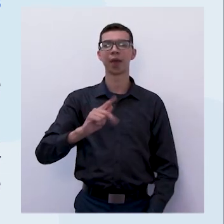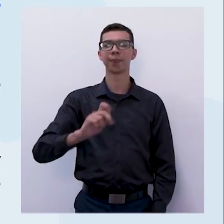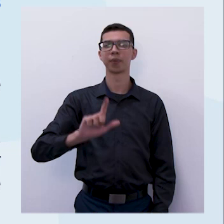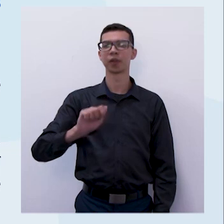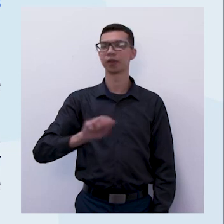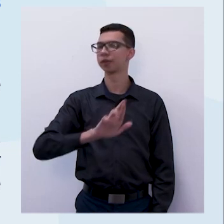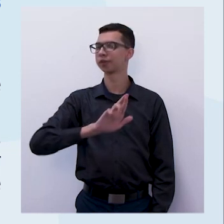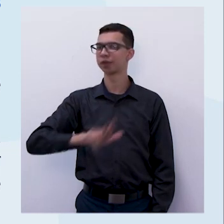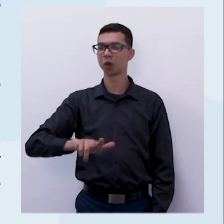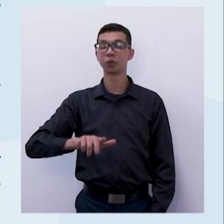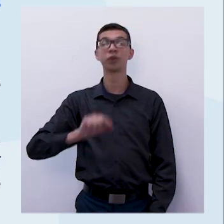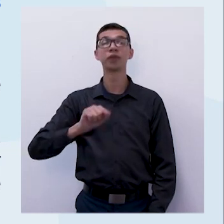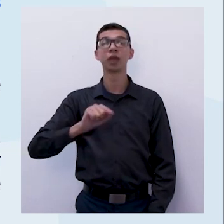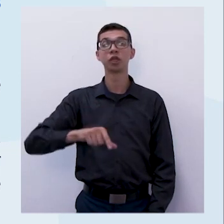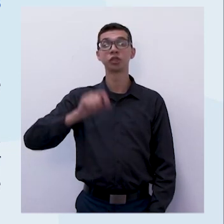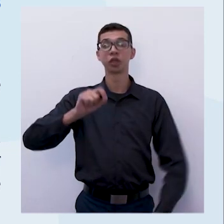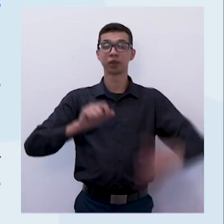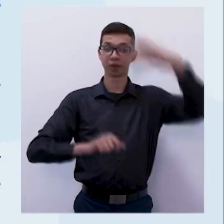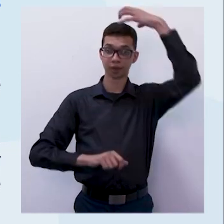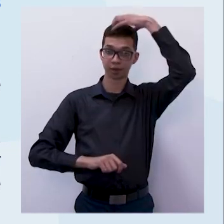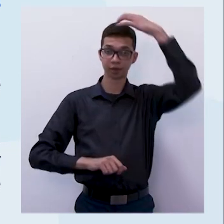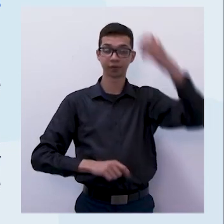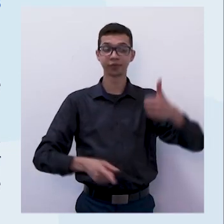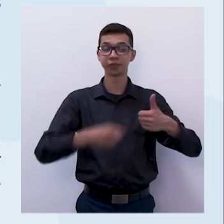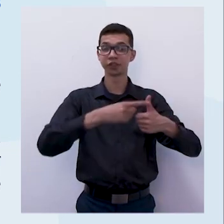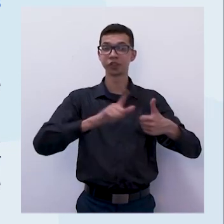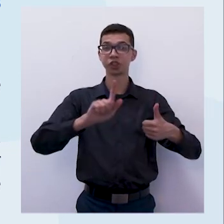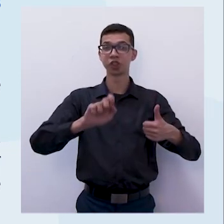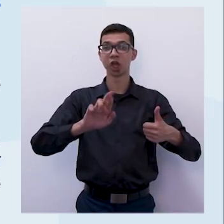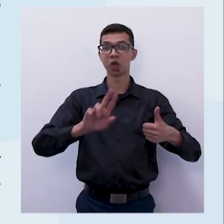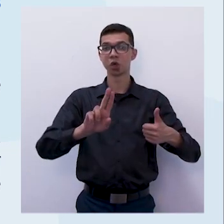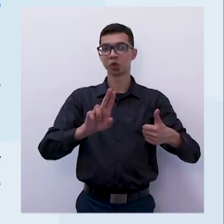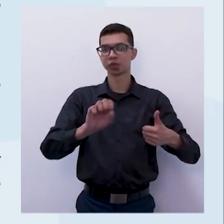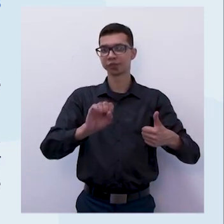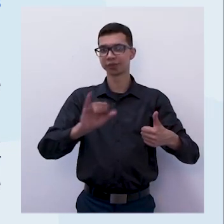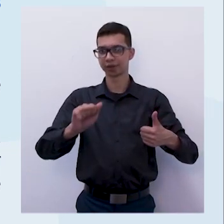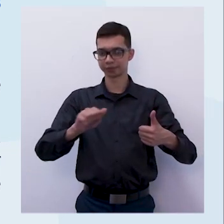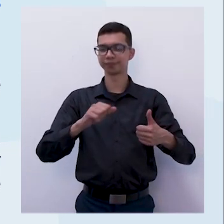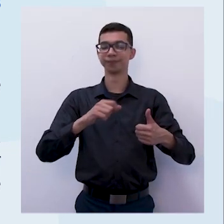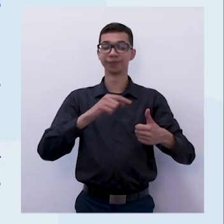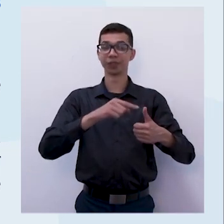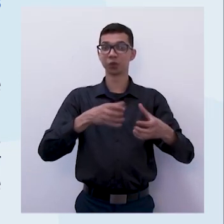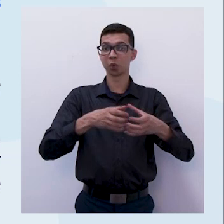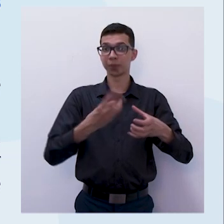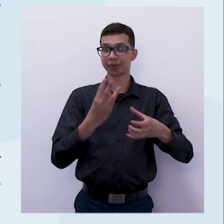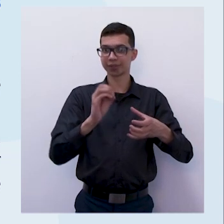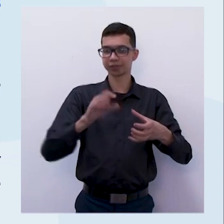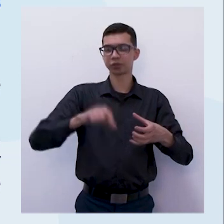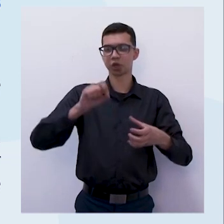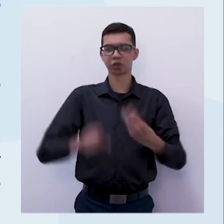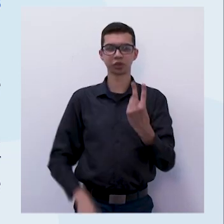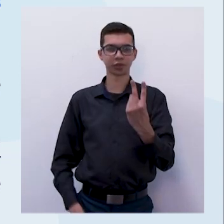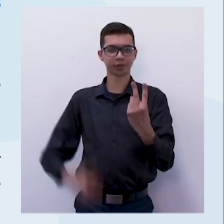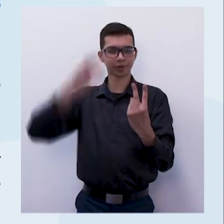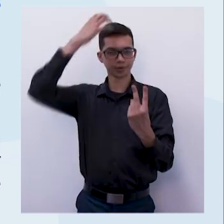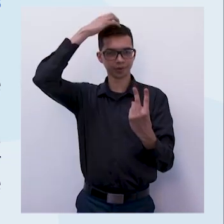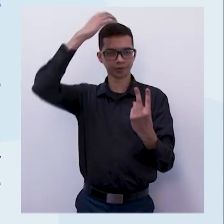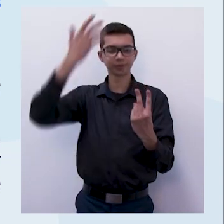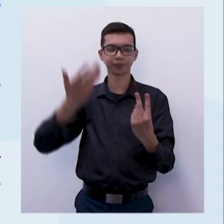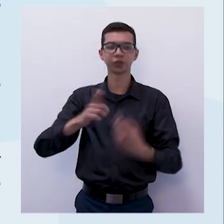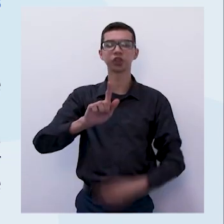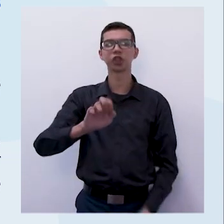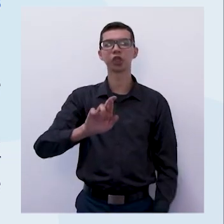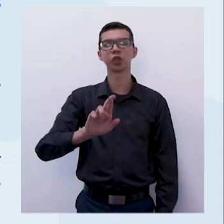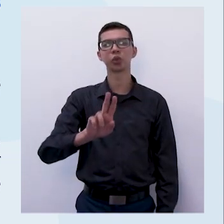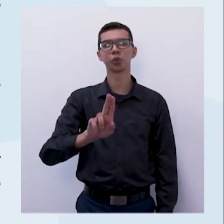reis eram escolhidos pela Gerúsia. Dos 30 gerontes, 2 eram escolhidos reis. E a E, a função da Gerúsia era